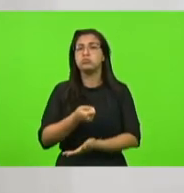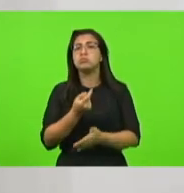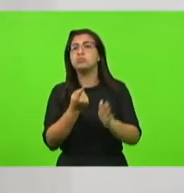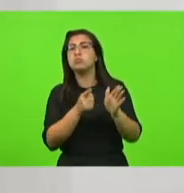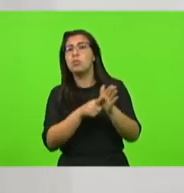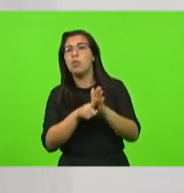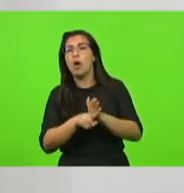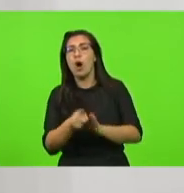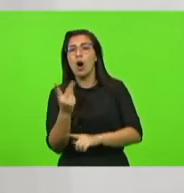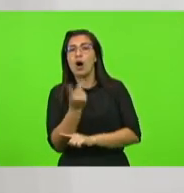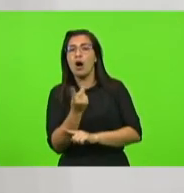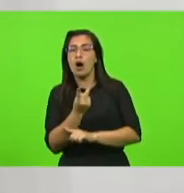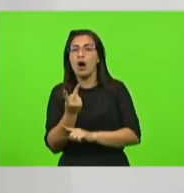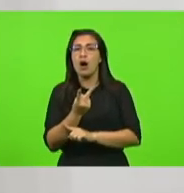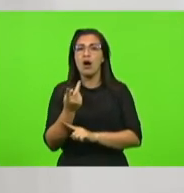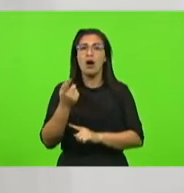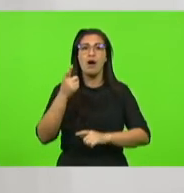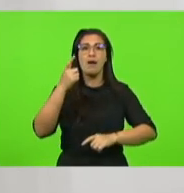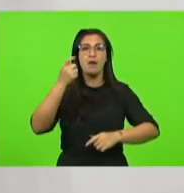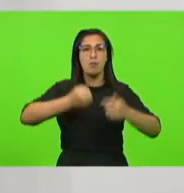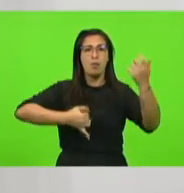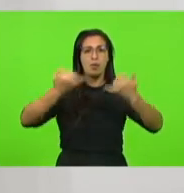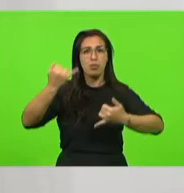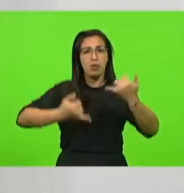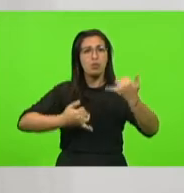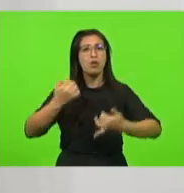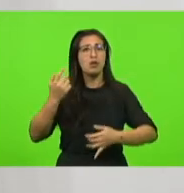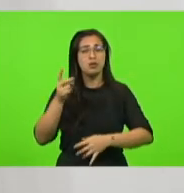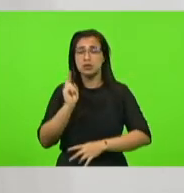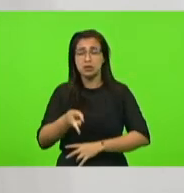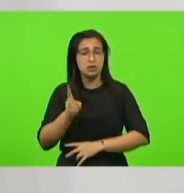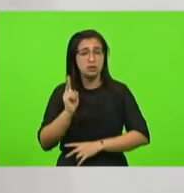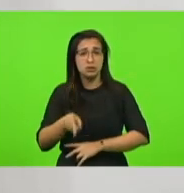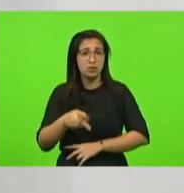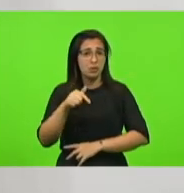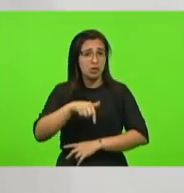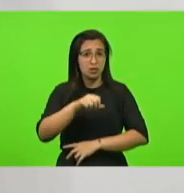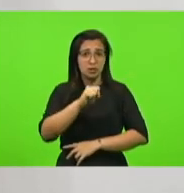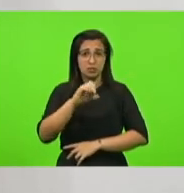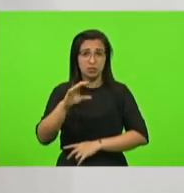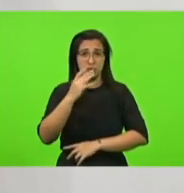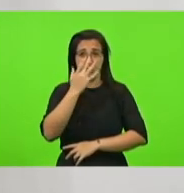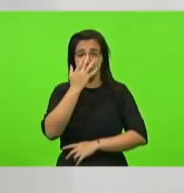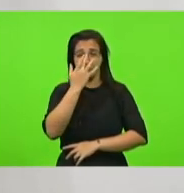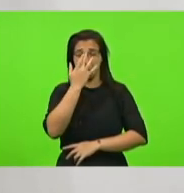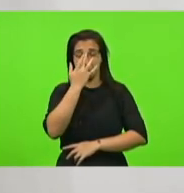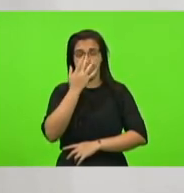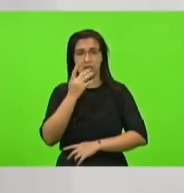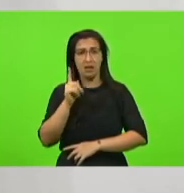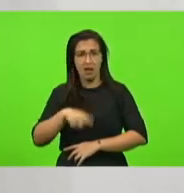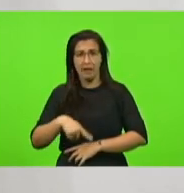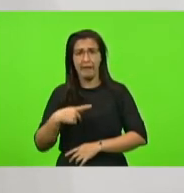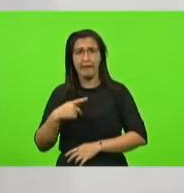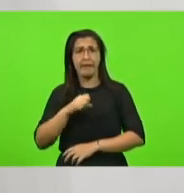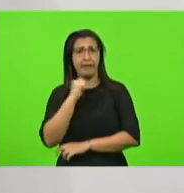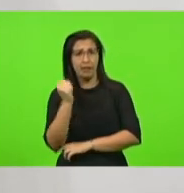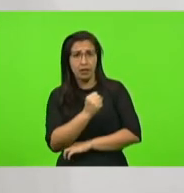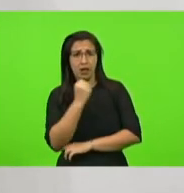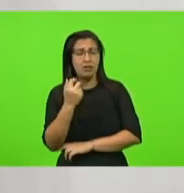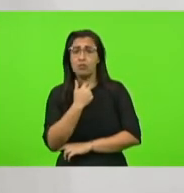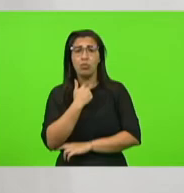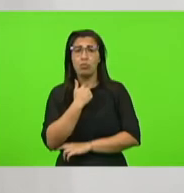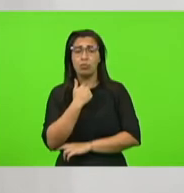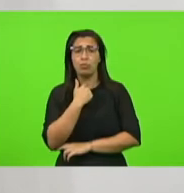Eu vou ficar aqui falando, nem que eu seja o último a falar sobre isso em Santa Catarina. Um escândalo como esse não pode passar sem